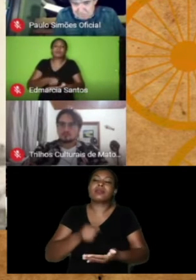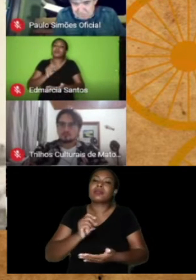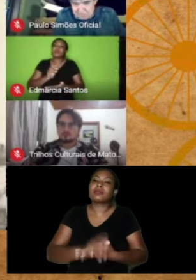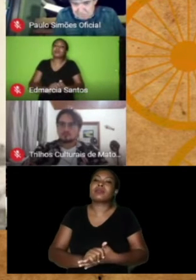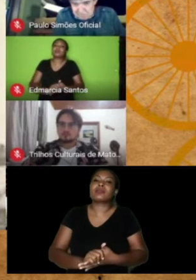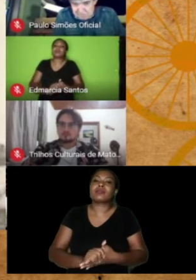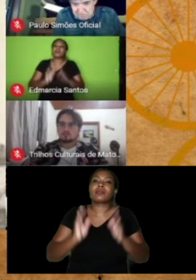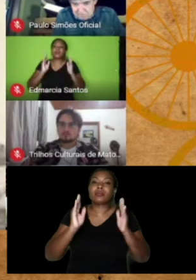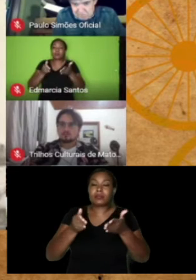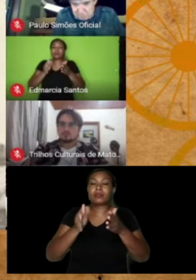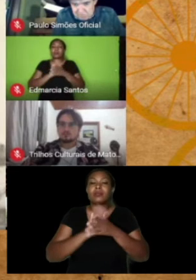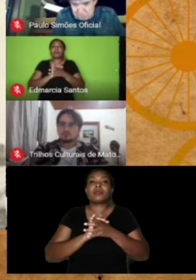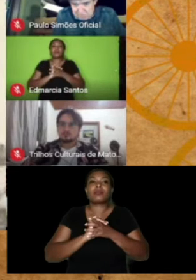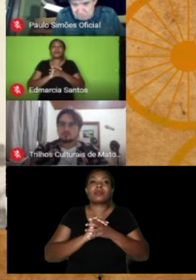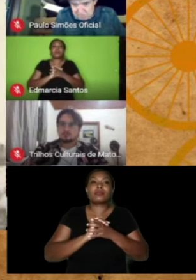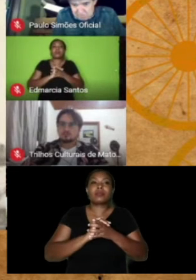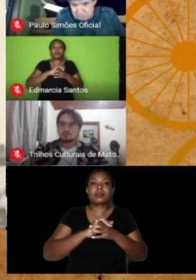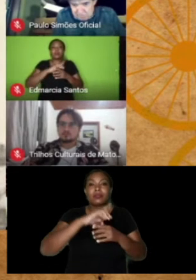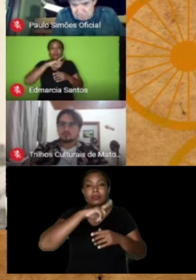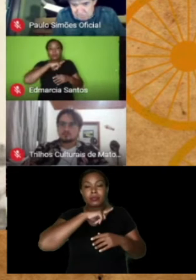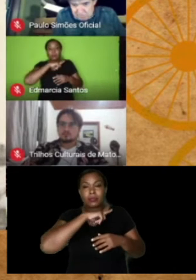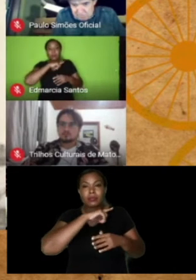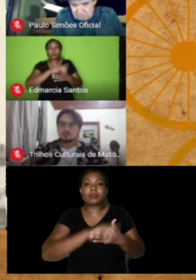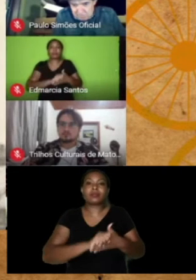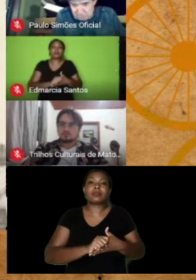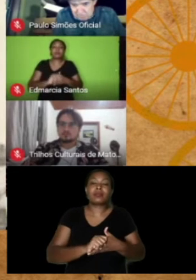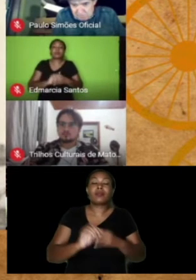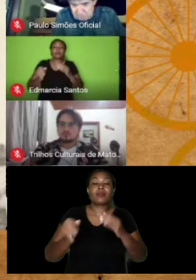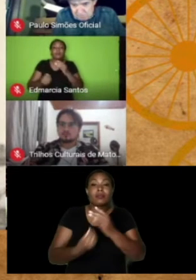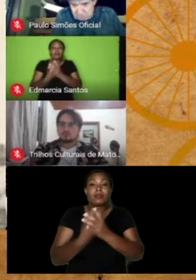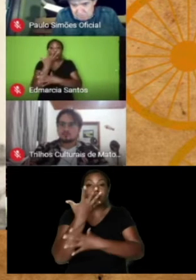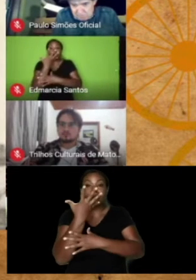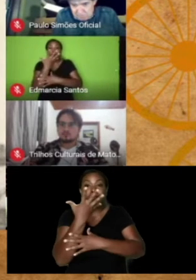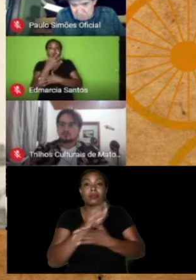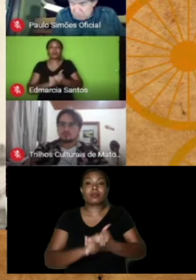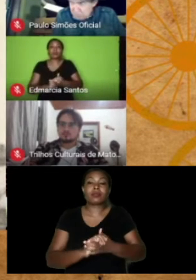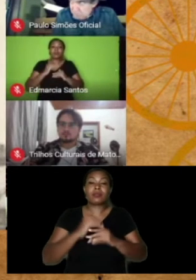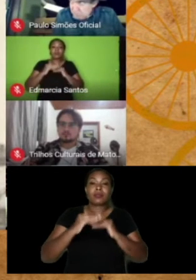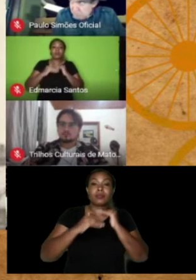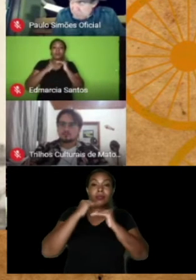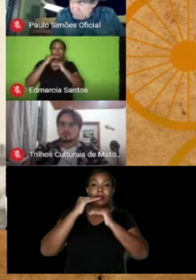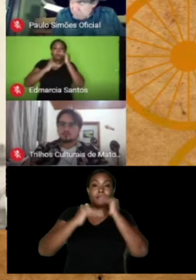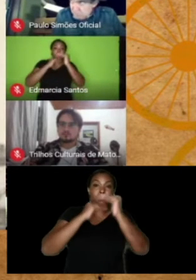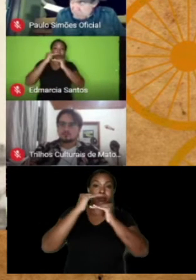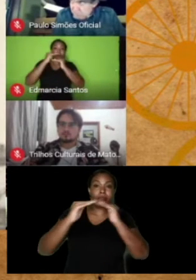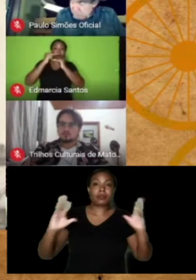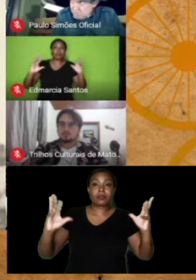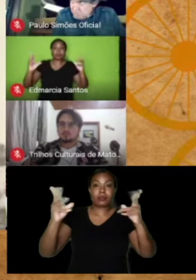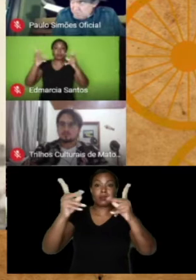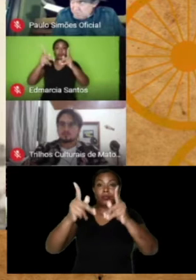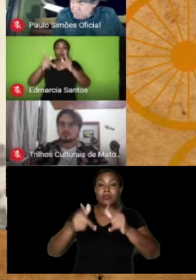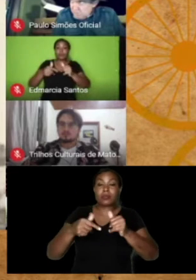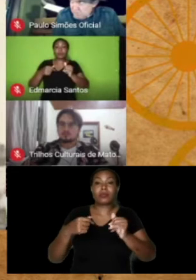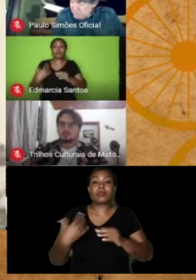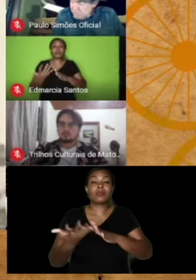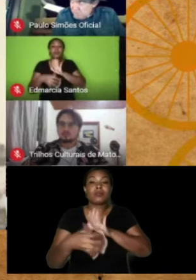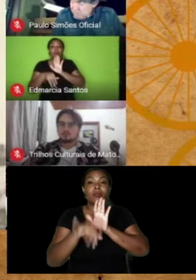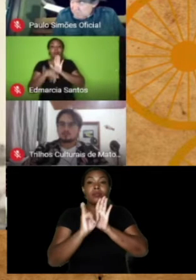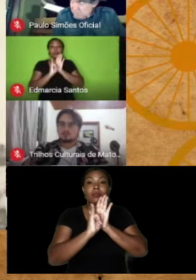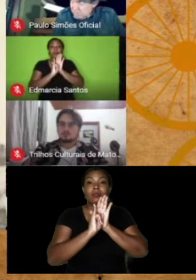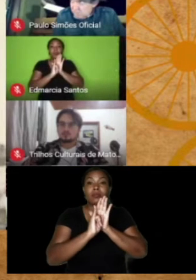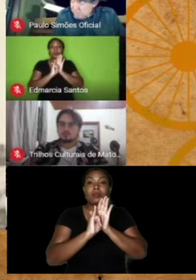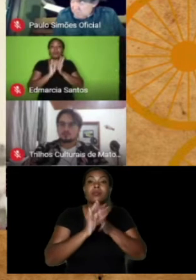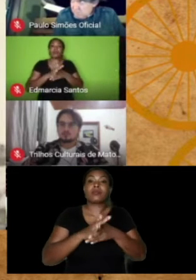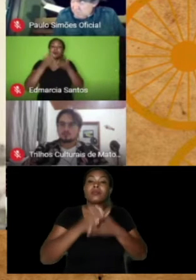Há um entroncamento entre a criação, né, a formação de toda uma identidade, né,